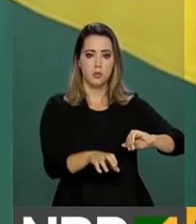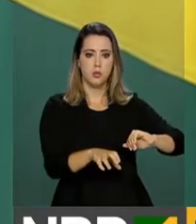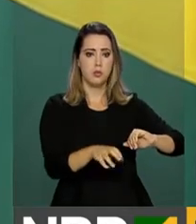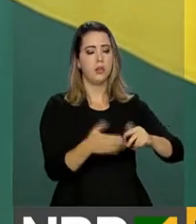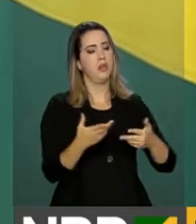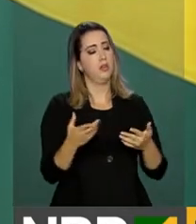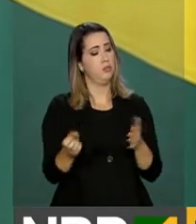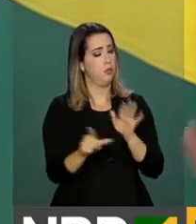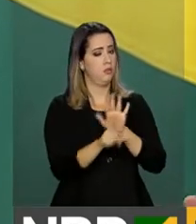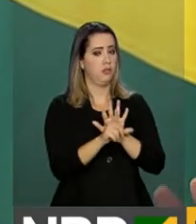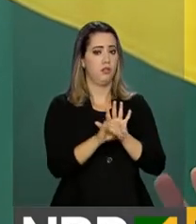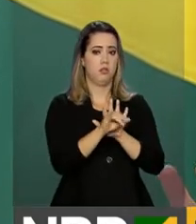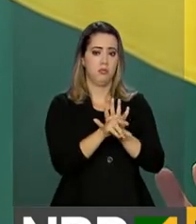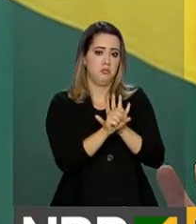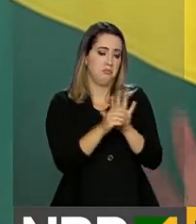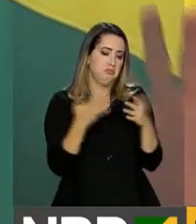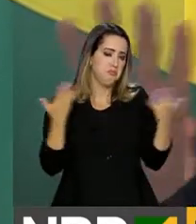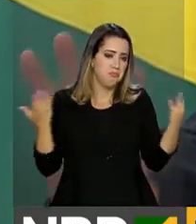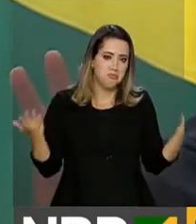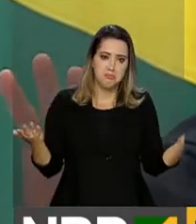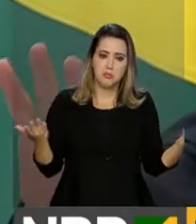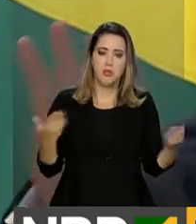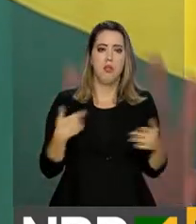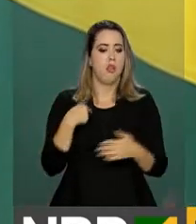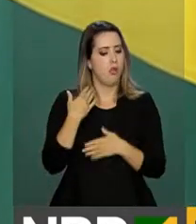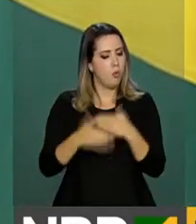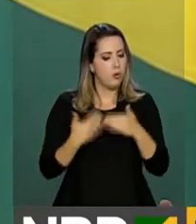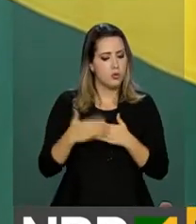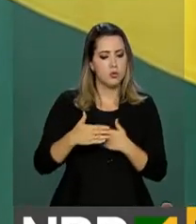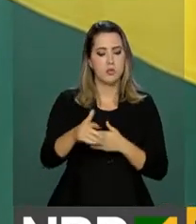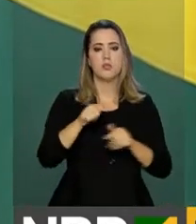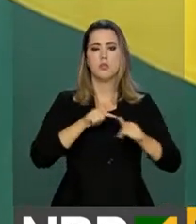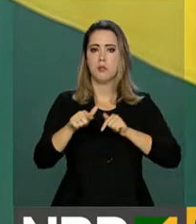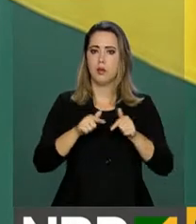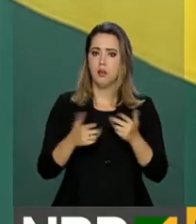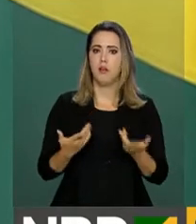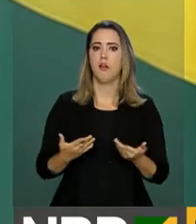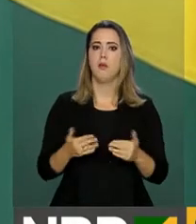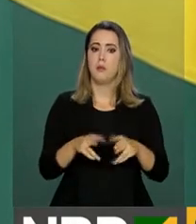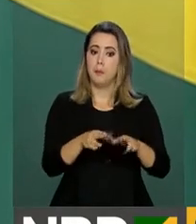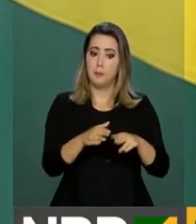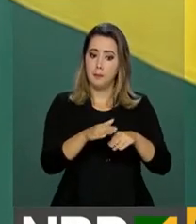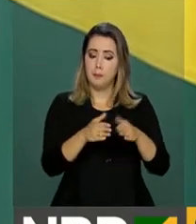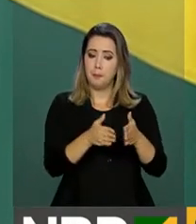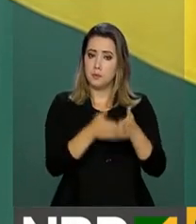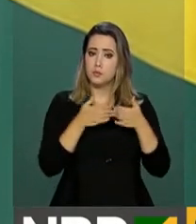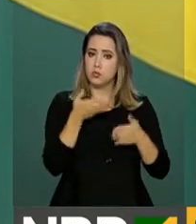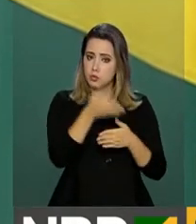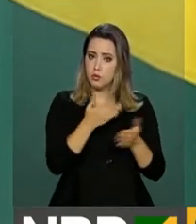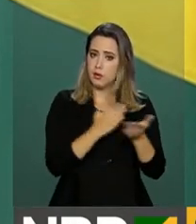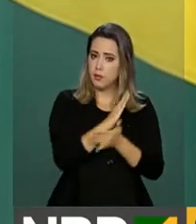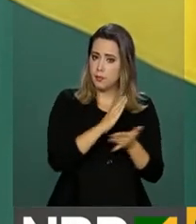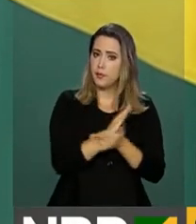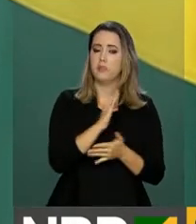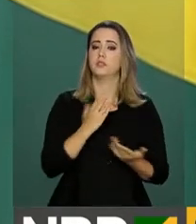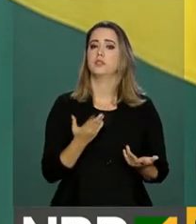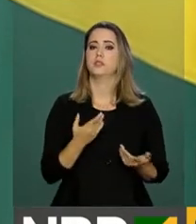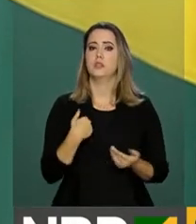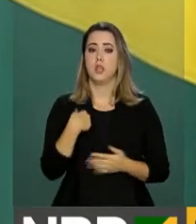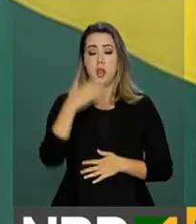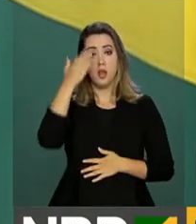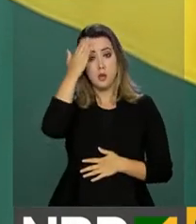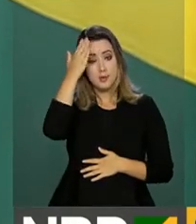quiser aprová lá paciência eu continuarei a trabalhar por ela eu sei da importância como todos sabemos